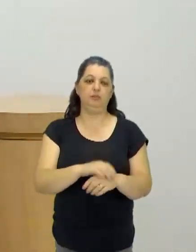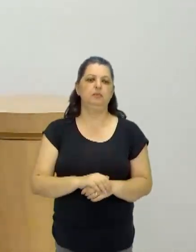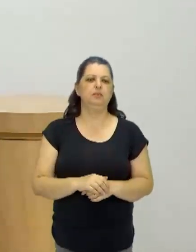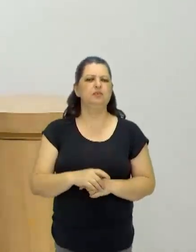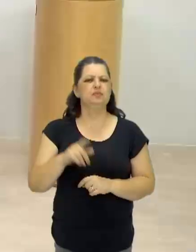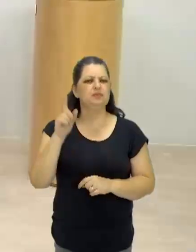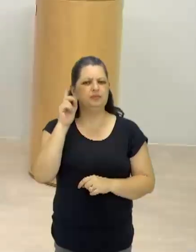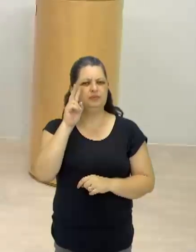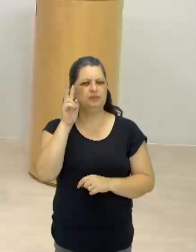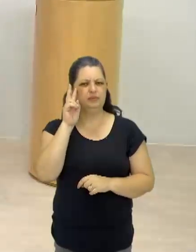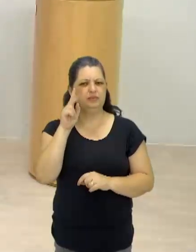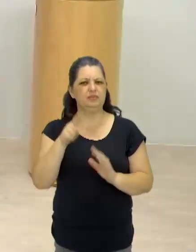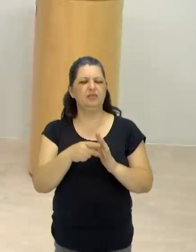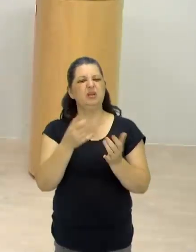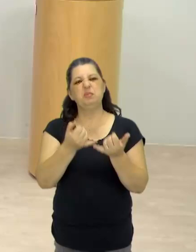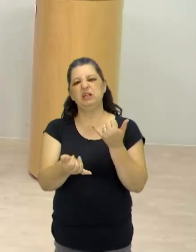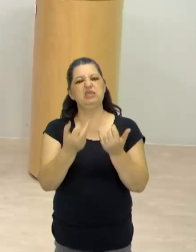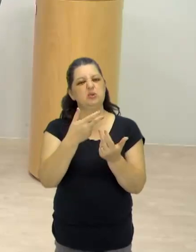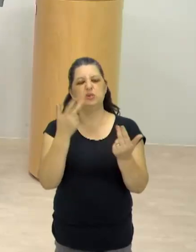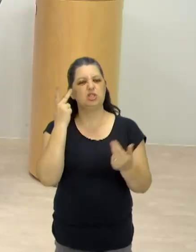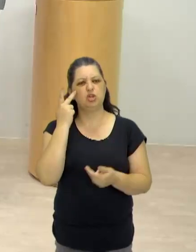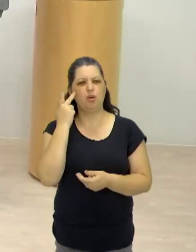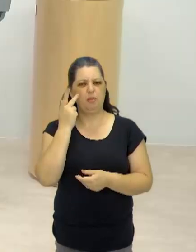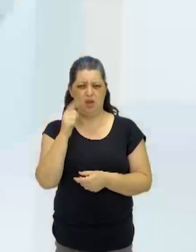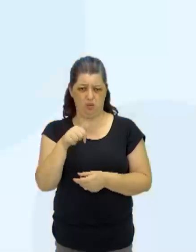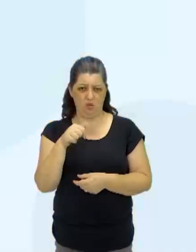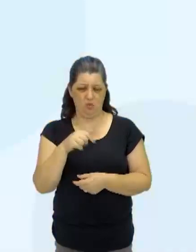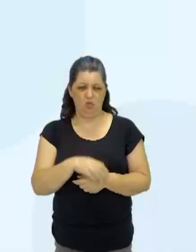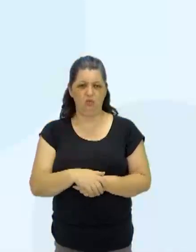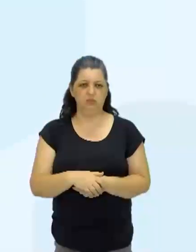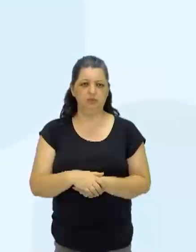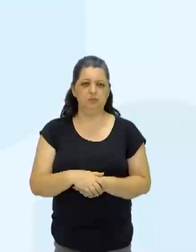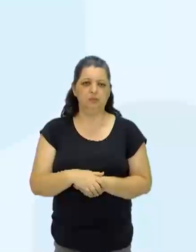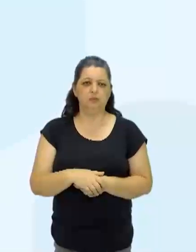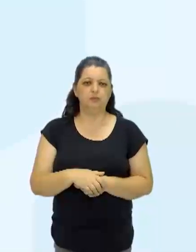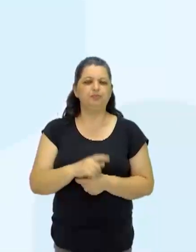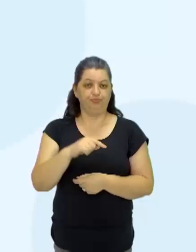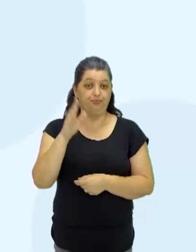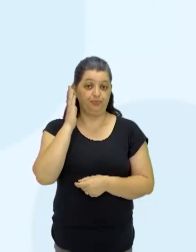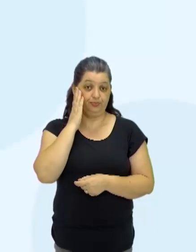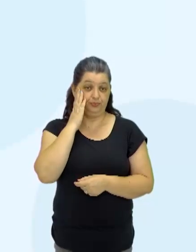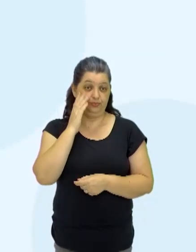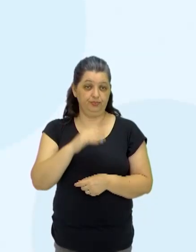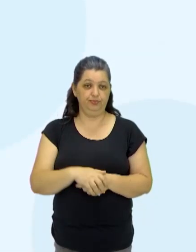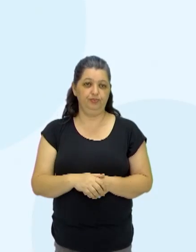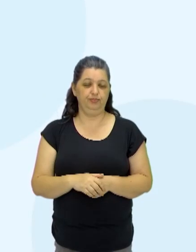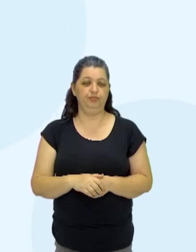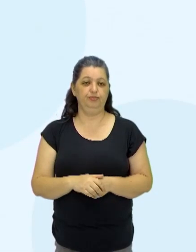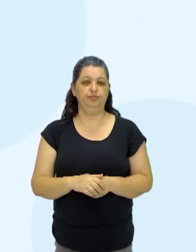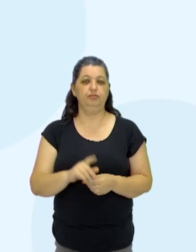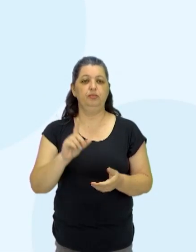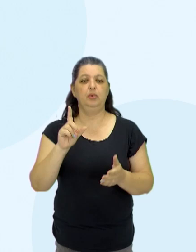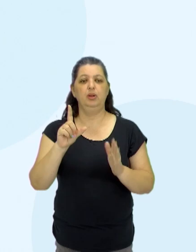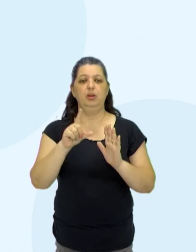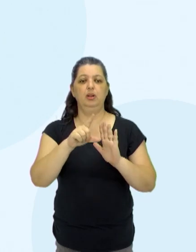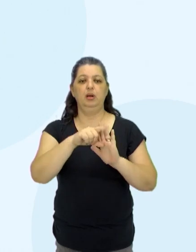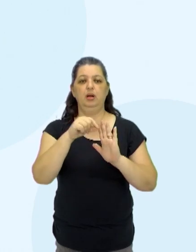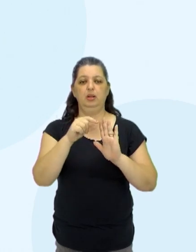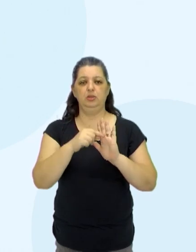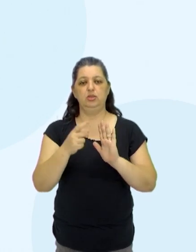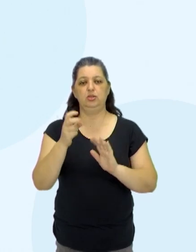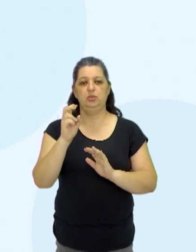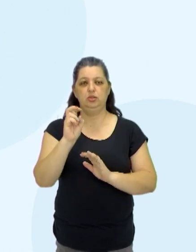Lembra que eu falei que a gente naturaliza as coisas, Giba? Verdade. Lê aqui para nós, ó. Você sabia que... Lê o artigo 68. Constituição